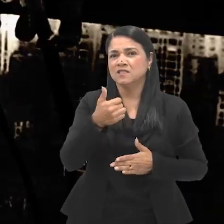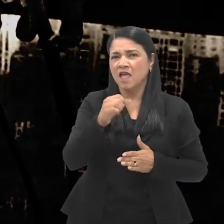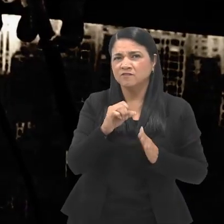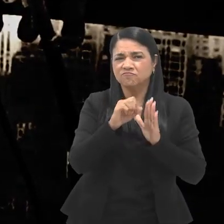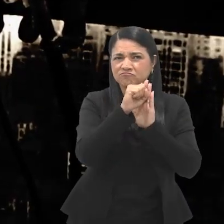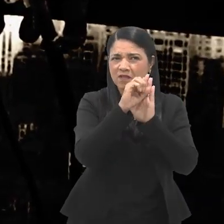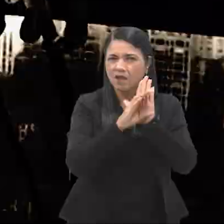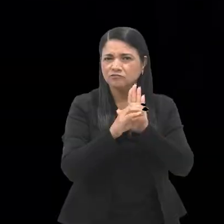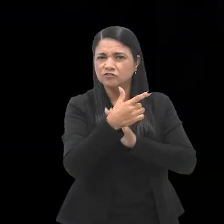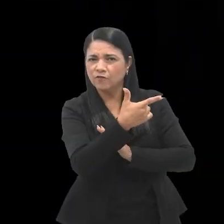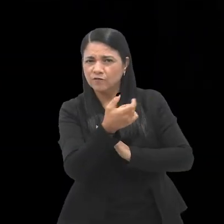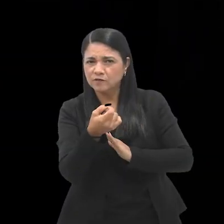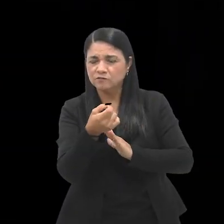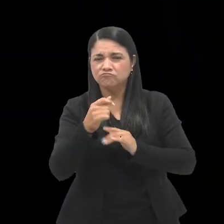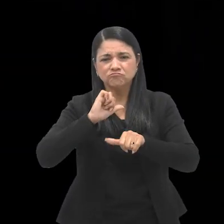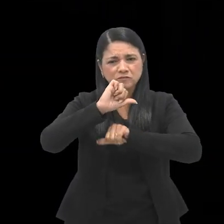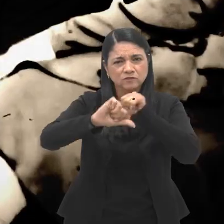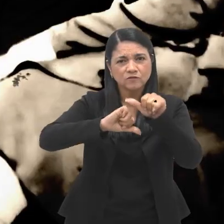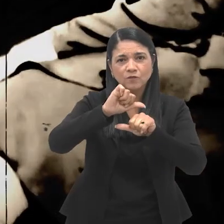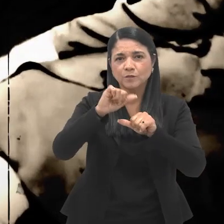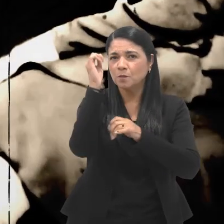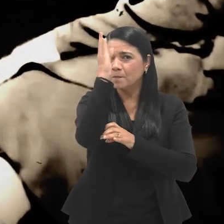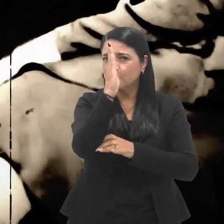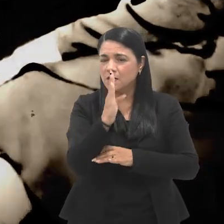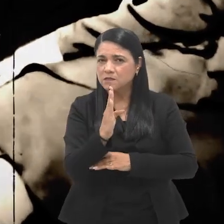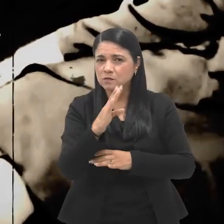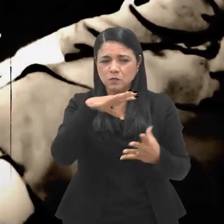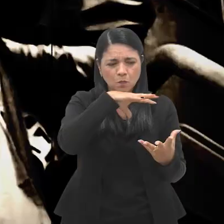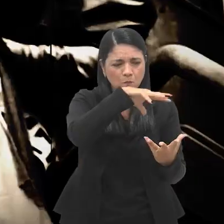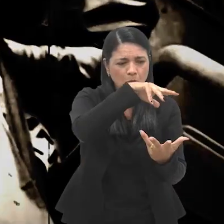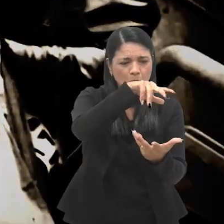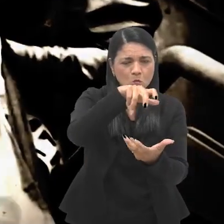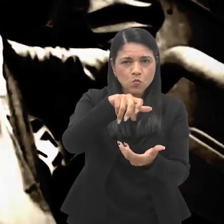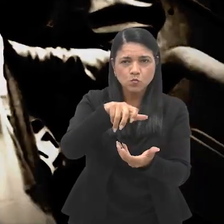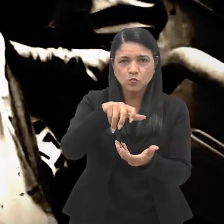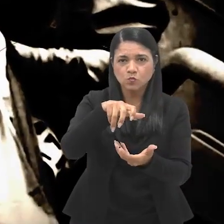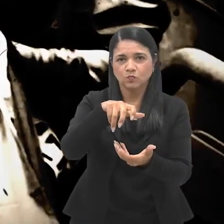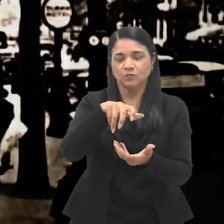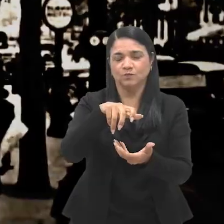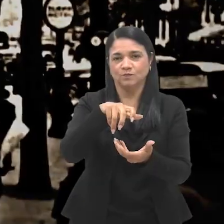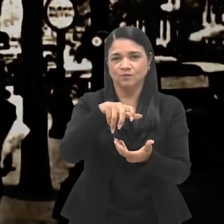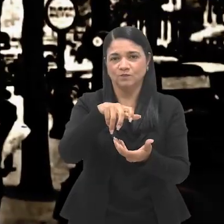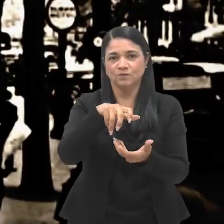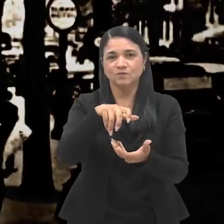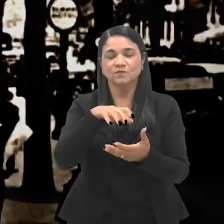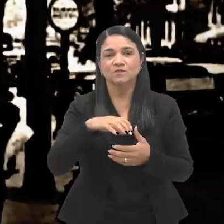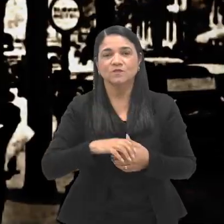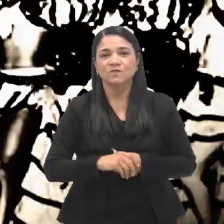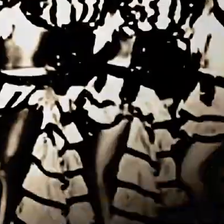década de 20 foi um período de grandes transformações no Brasil e no mundo.